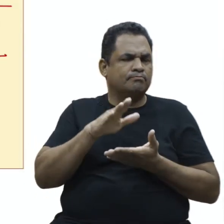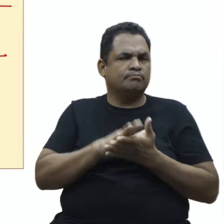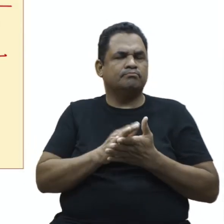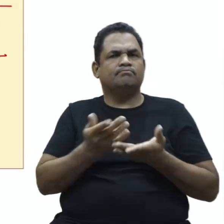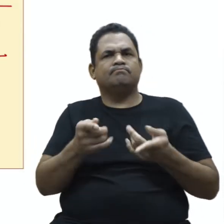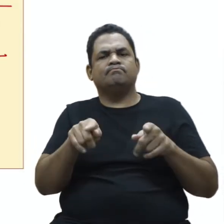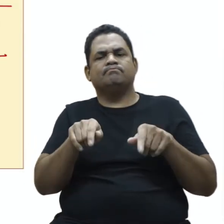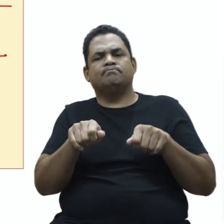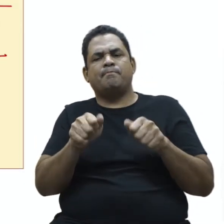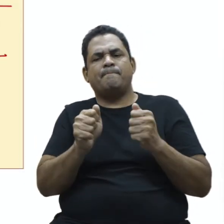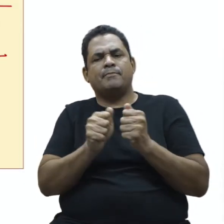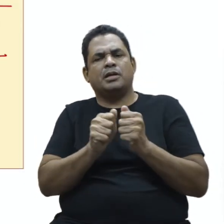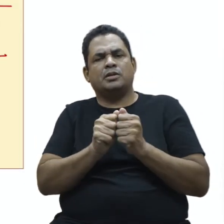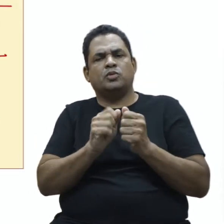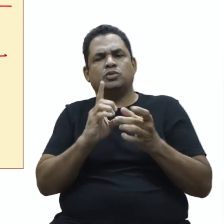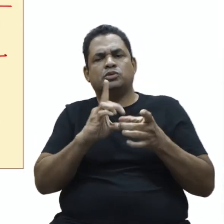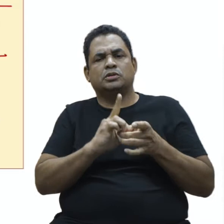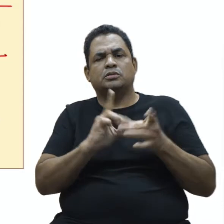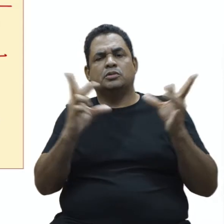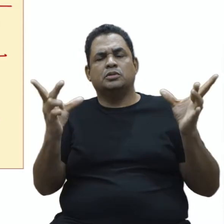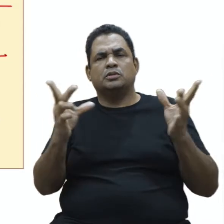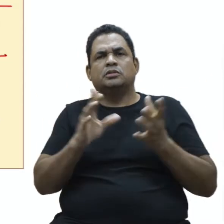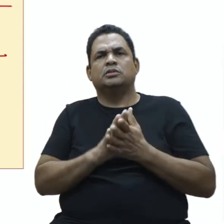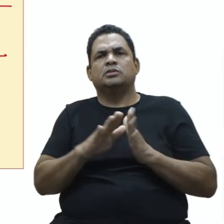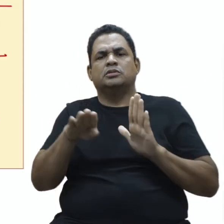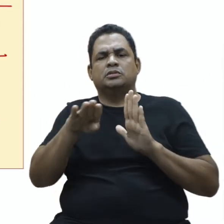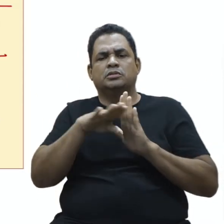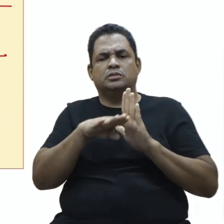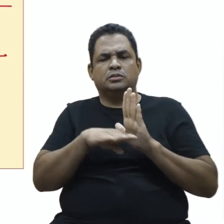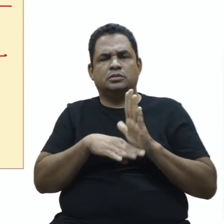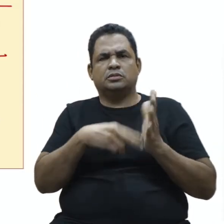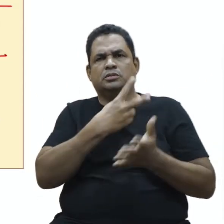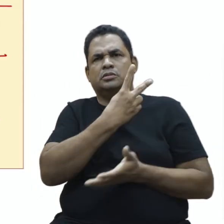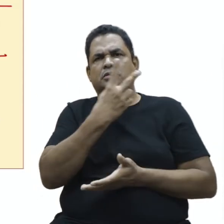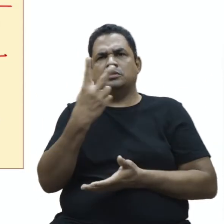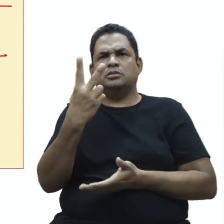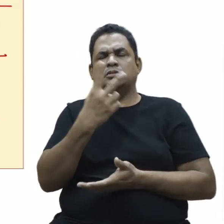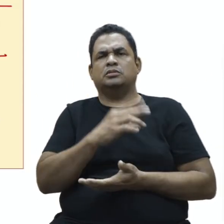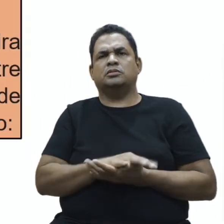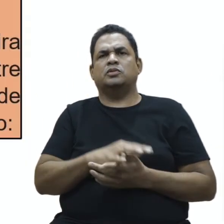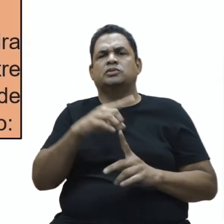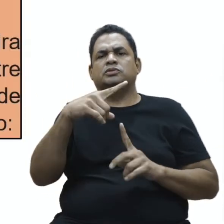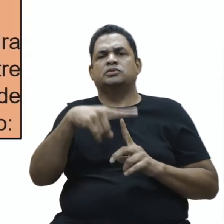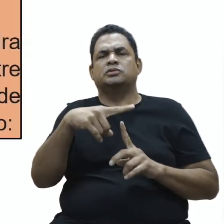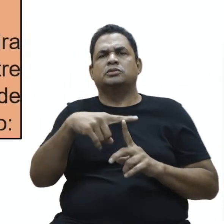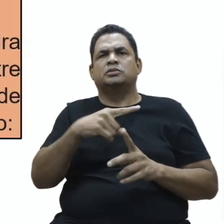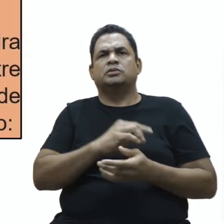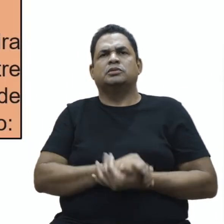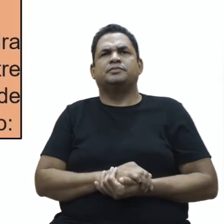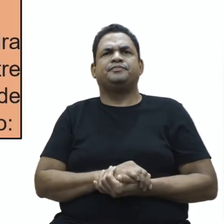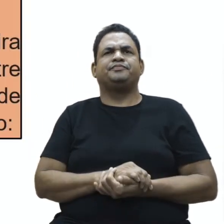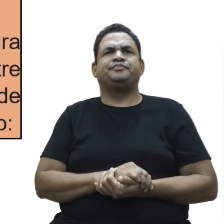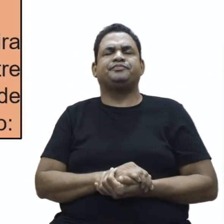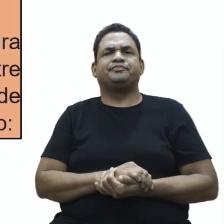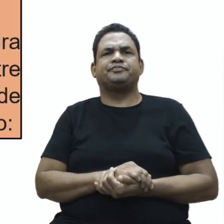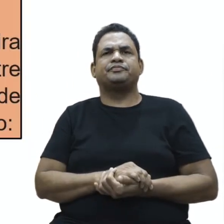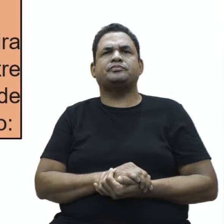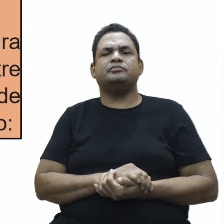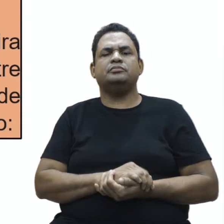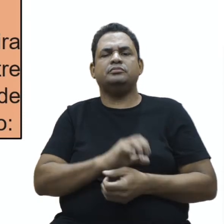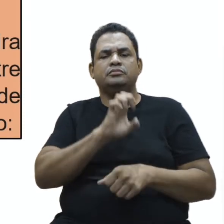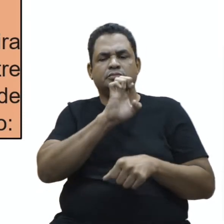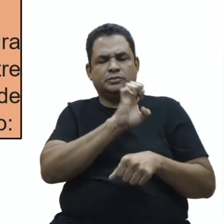nossa democracia. Ele divide aí nesses dois aqui tipos. Bom, Estado e